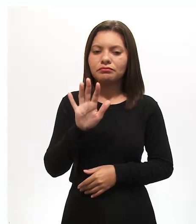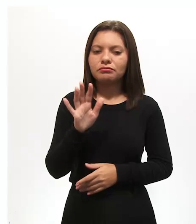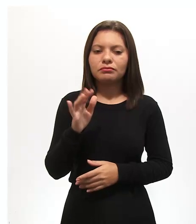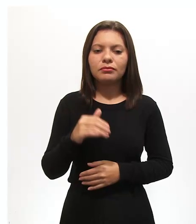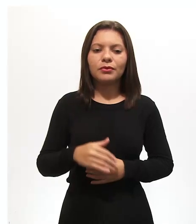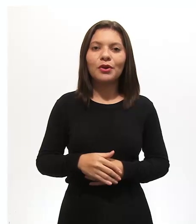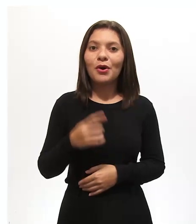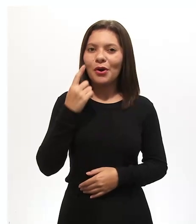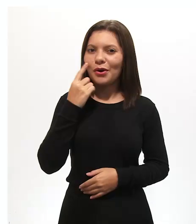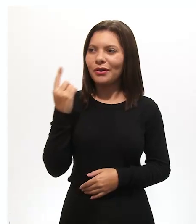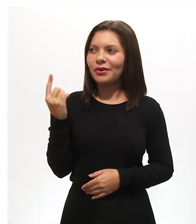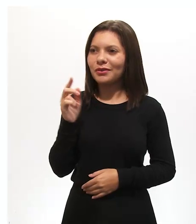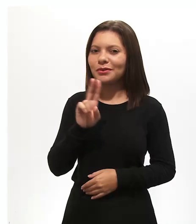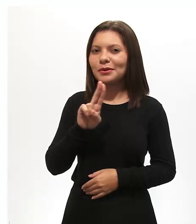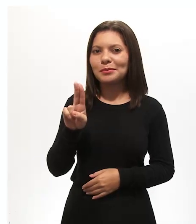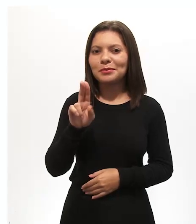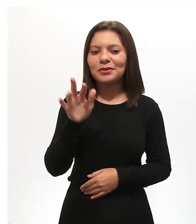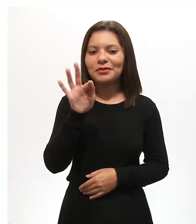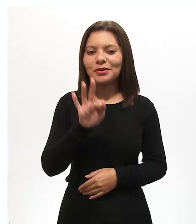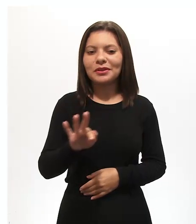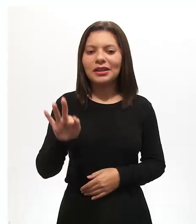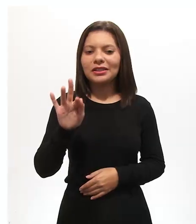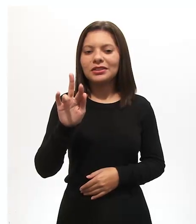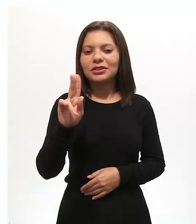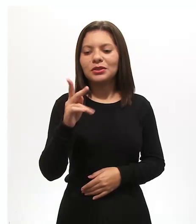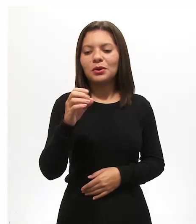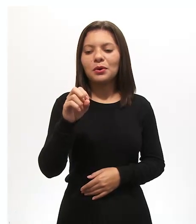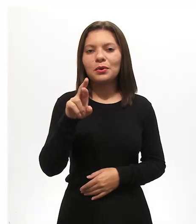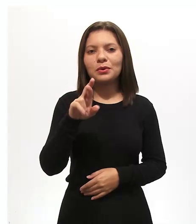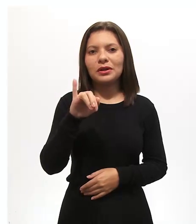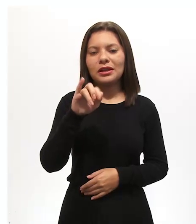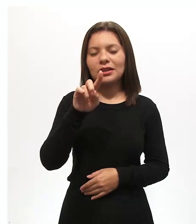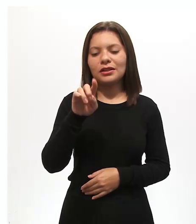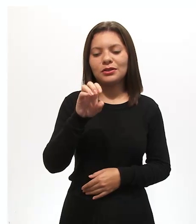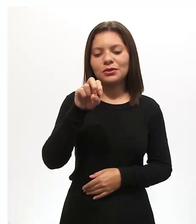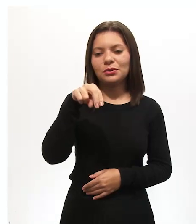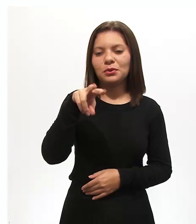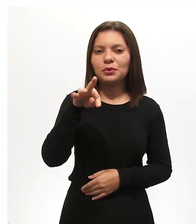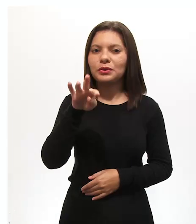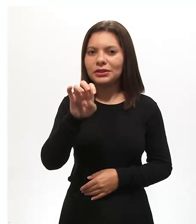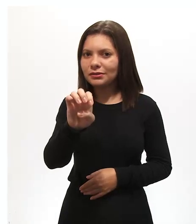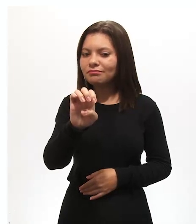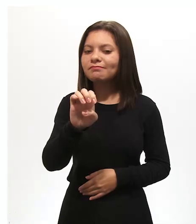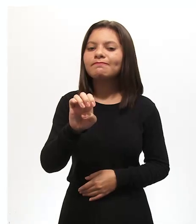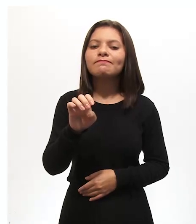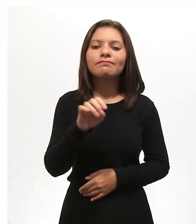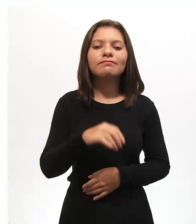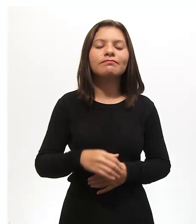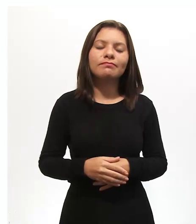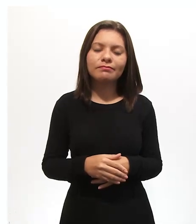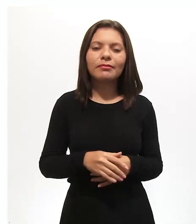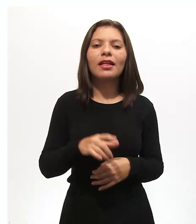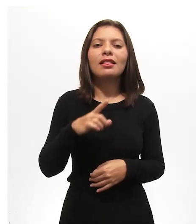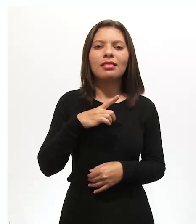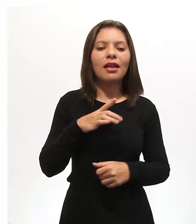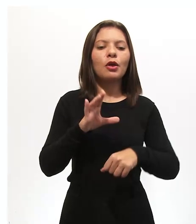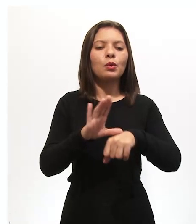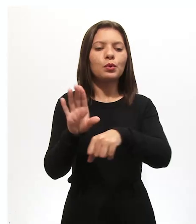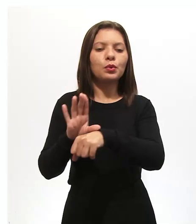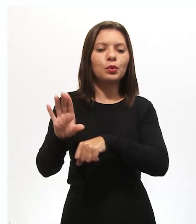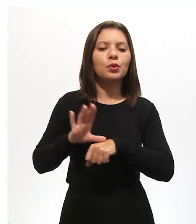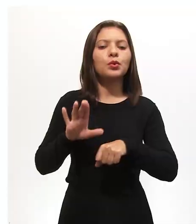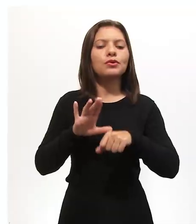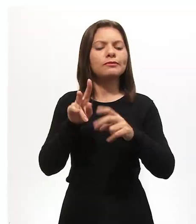ó que nome bacana, Horizonte Aberto, a faculdade Horizonte Aberto, tradicional na oferta